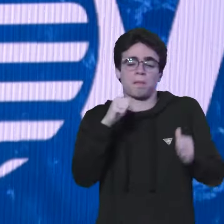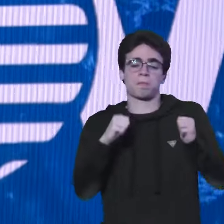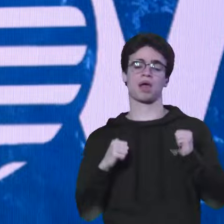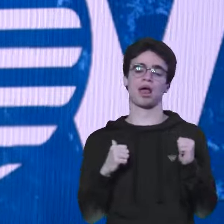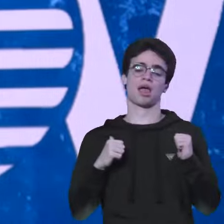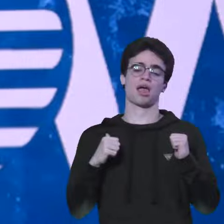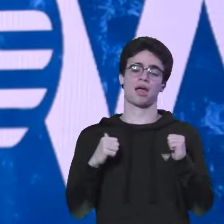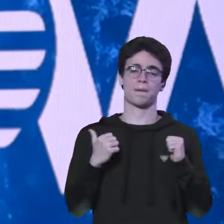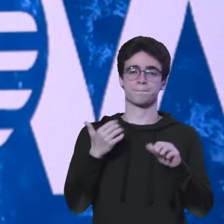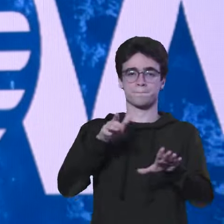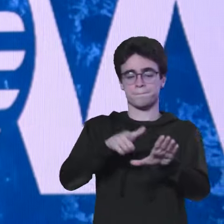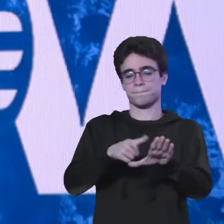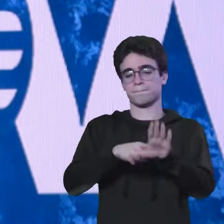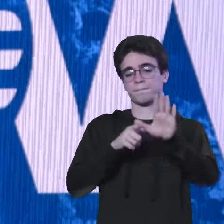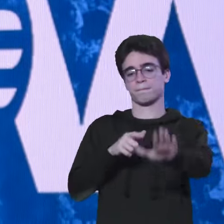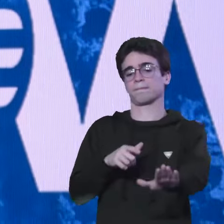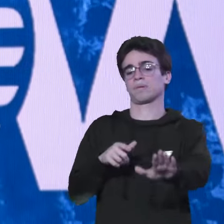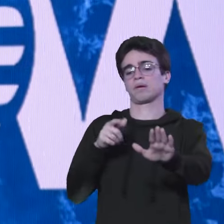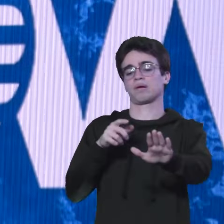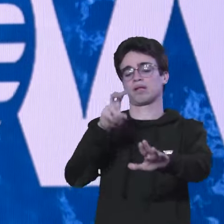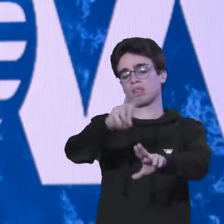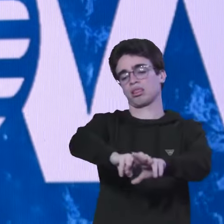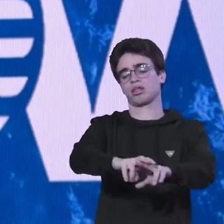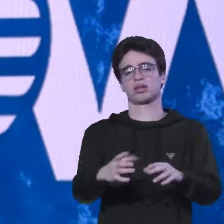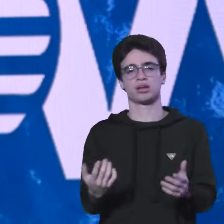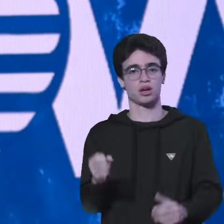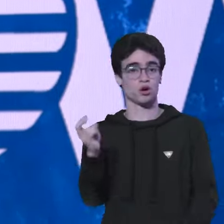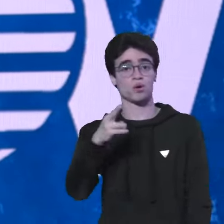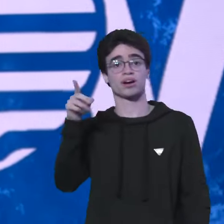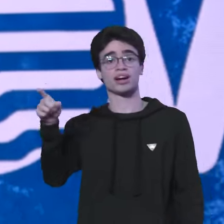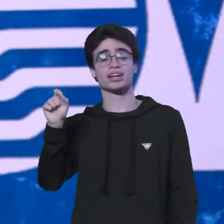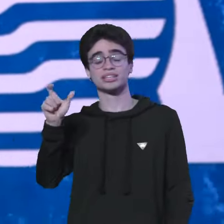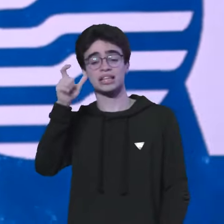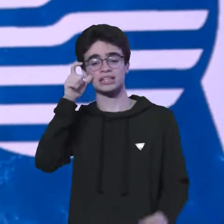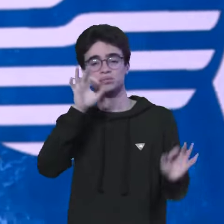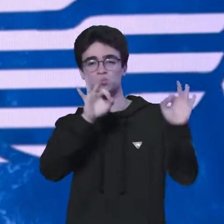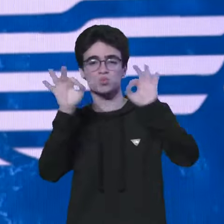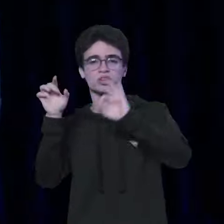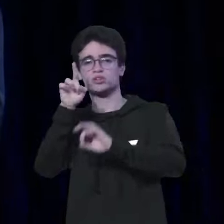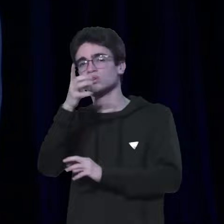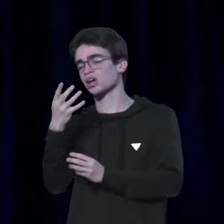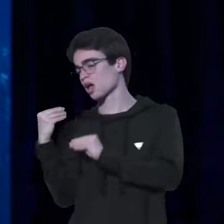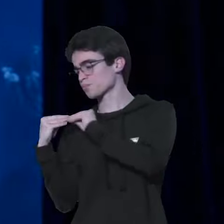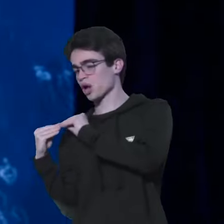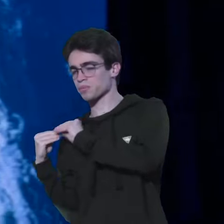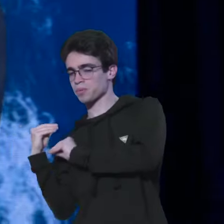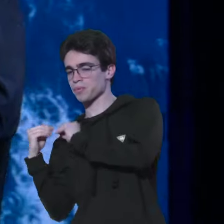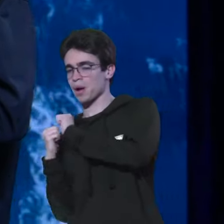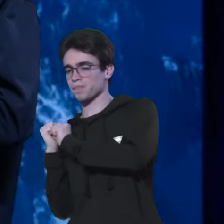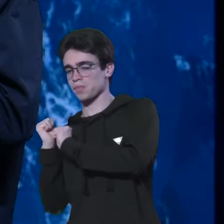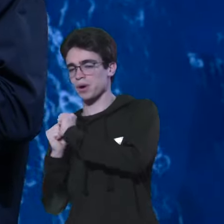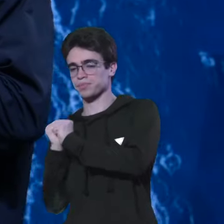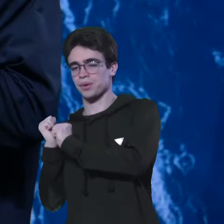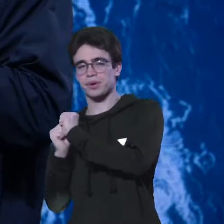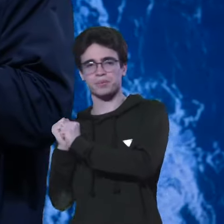Amém? Aqui não é um cinema onde você veio beijar o seu crush que está do seu